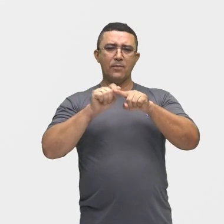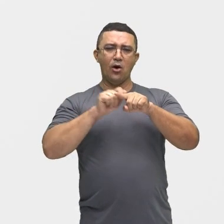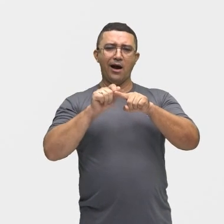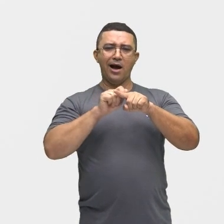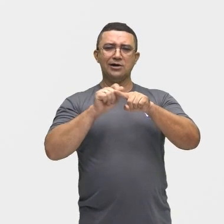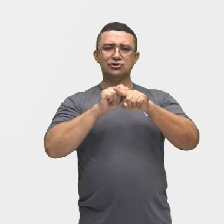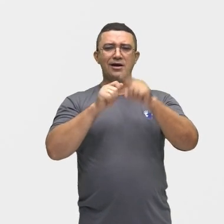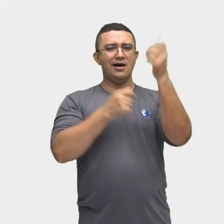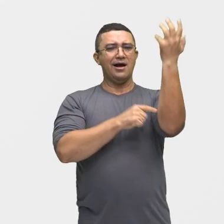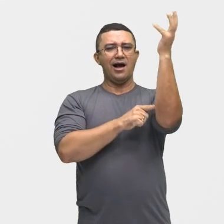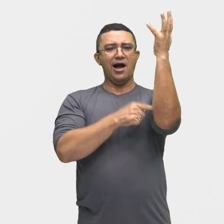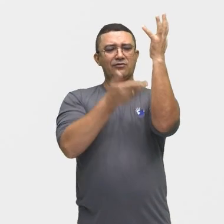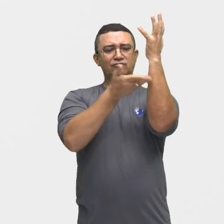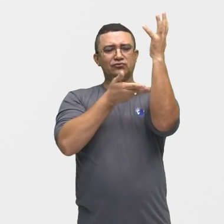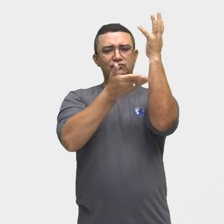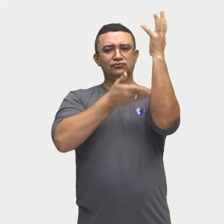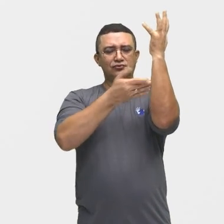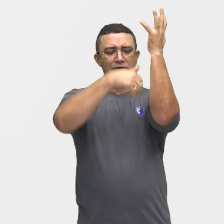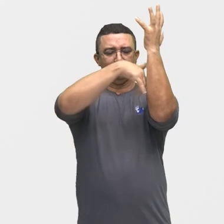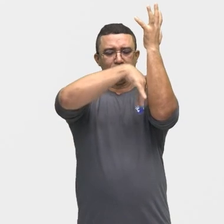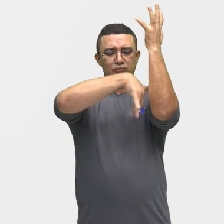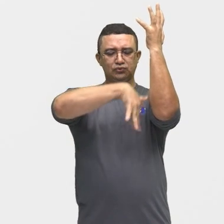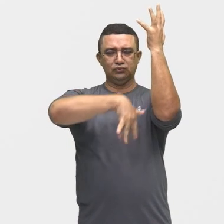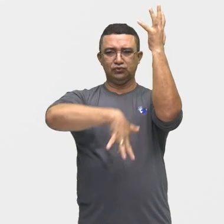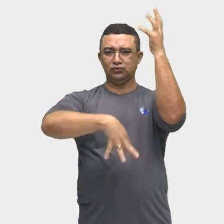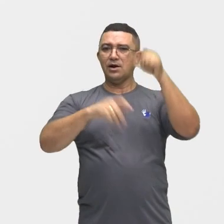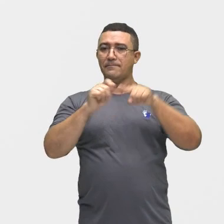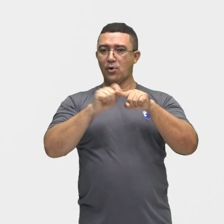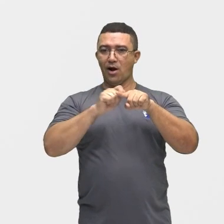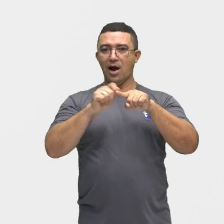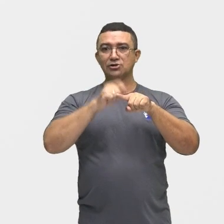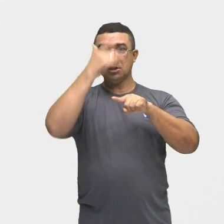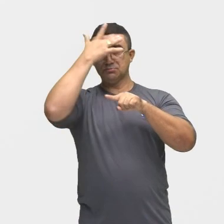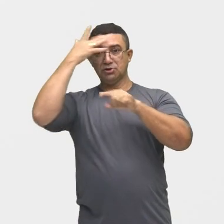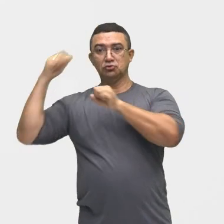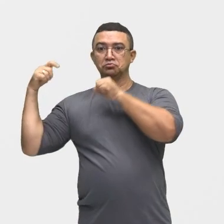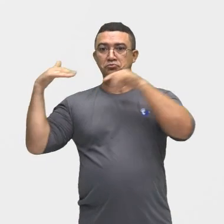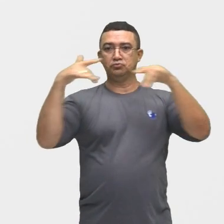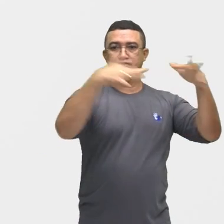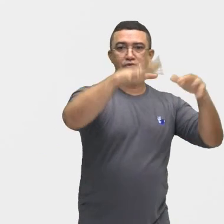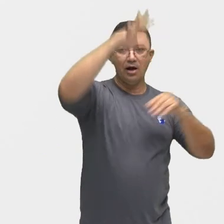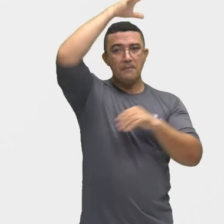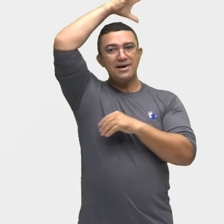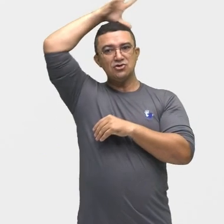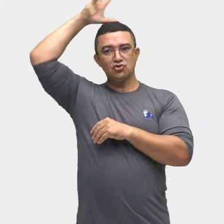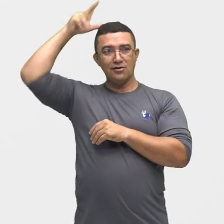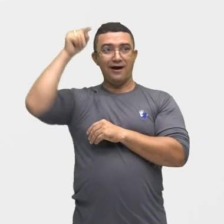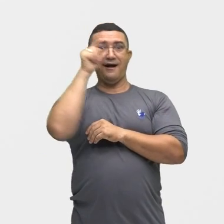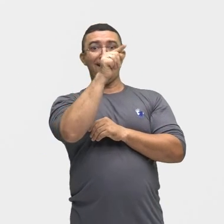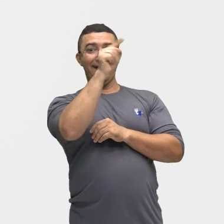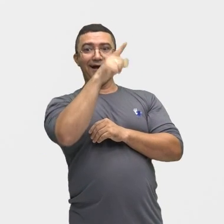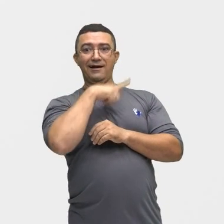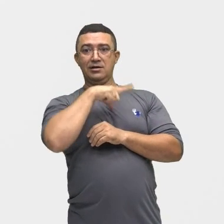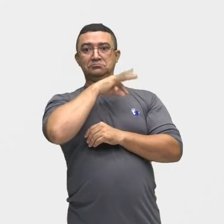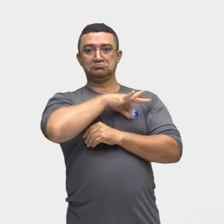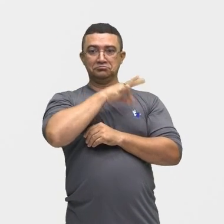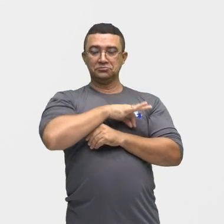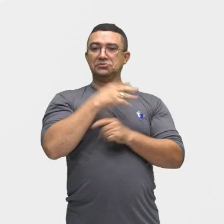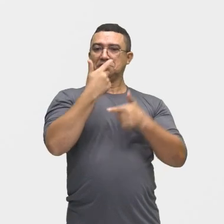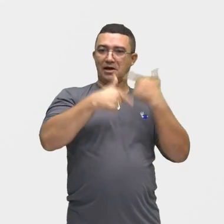borracha, né? Nós observamos aí esse fluxo migratório. Aí nós temos também a construção de Brasília